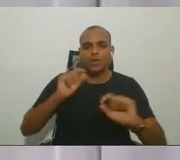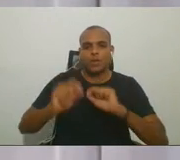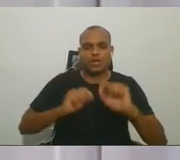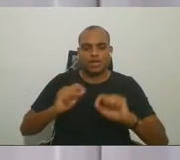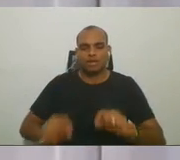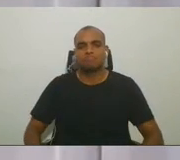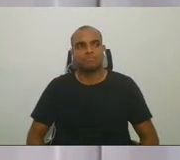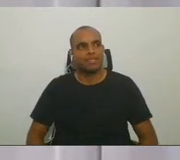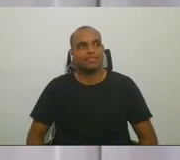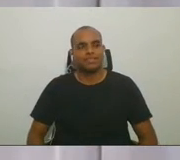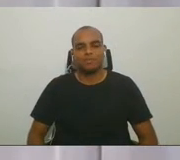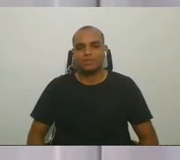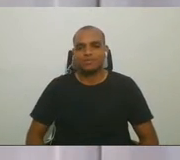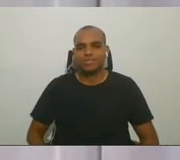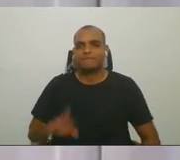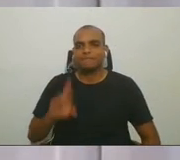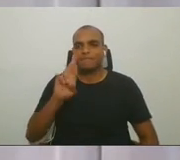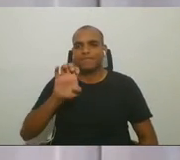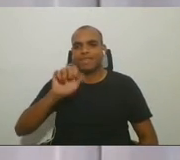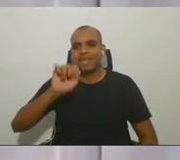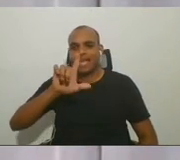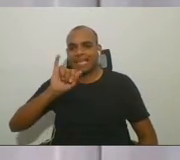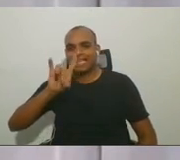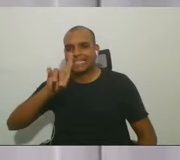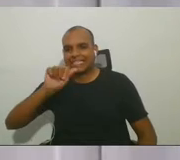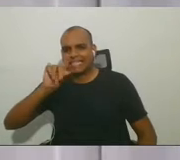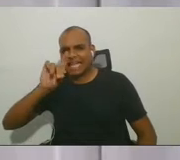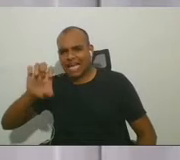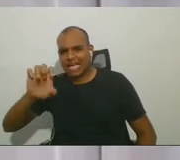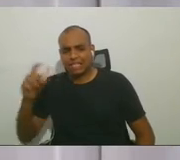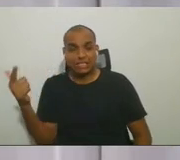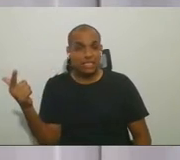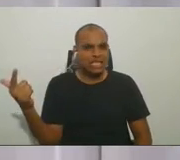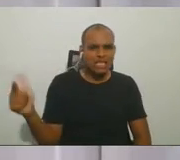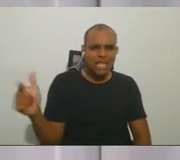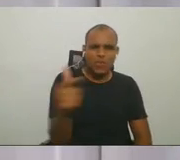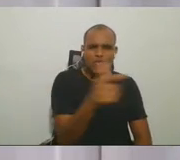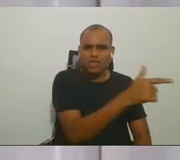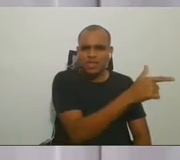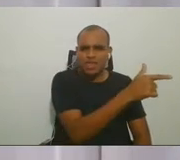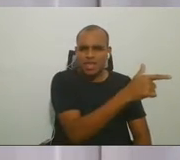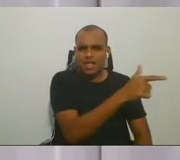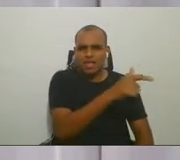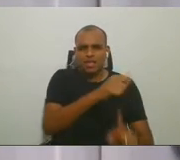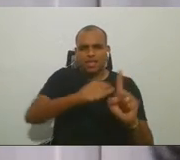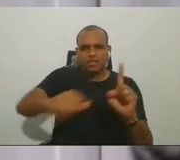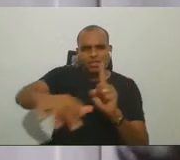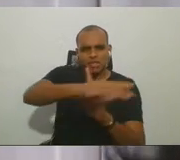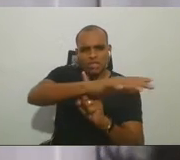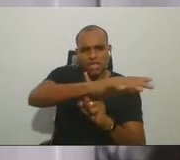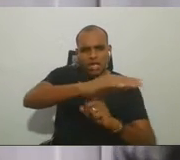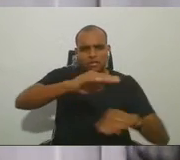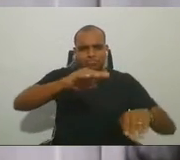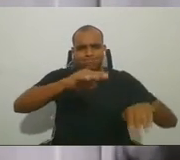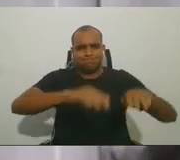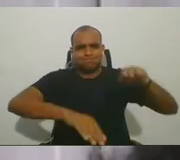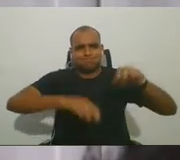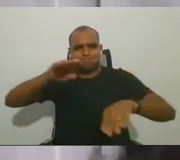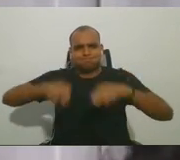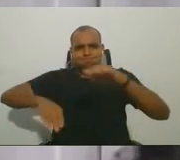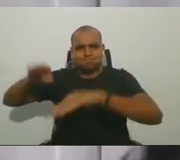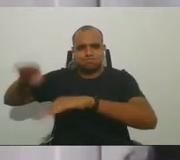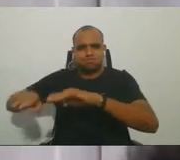que a realidade não existe na sociedade desigualdade entre os